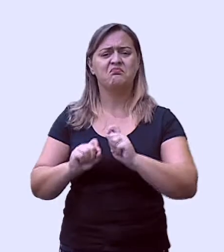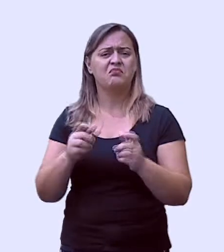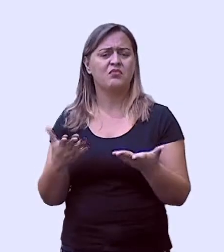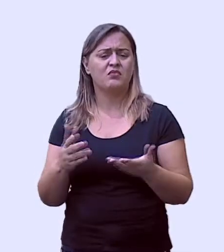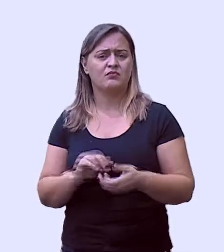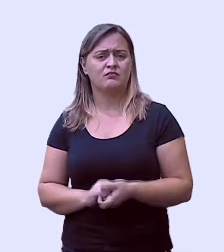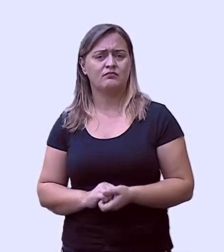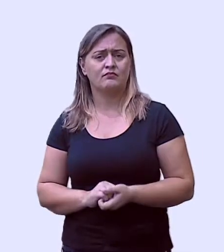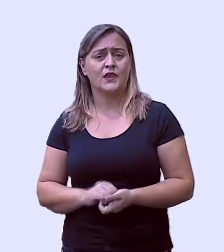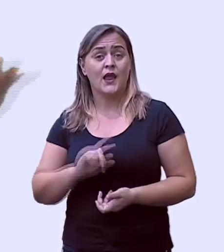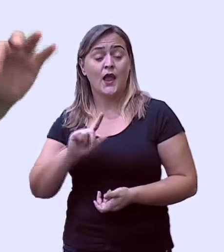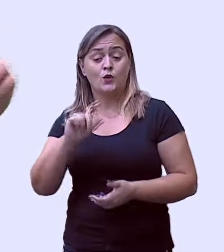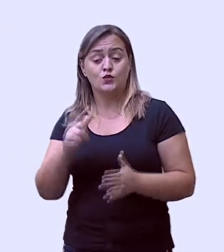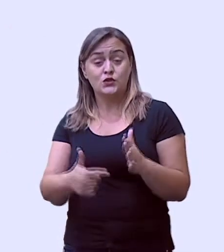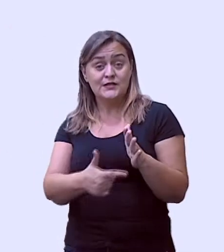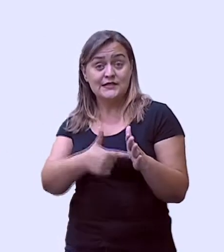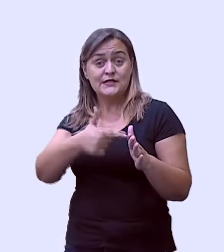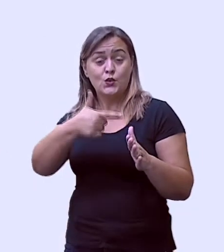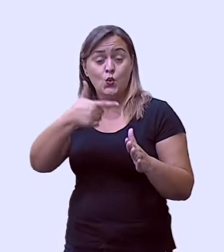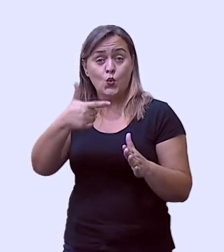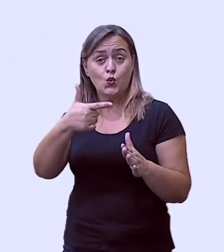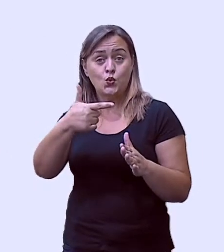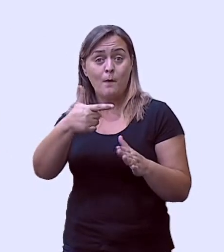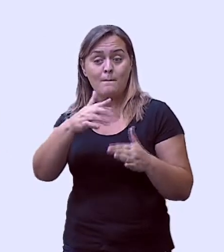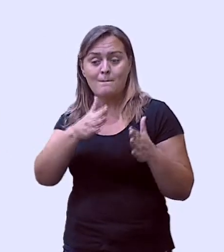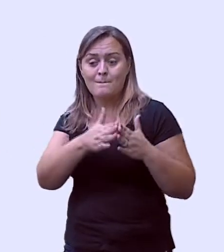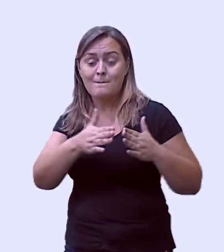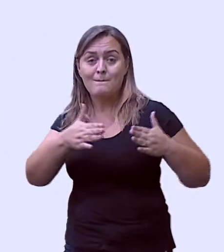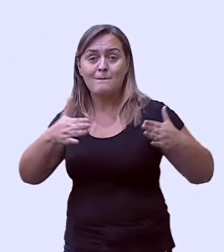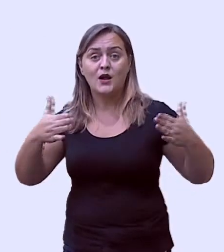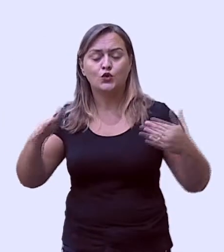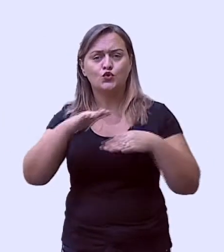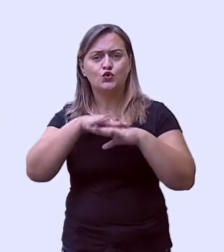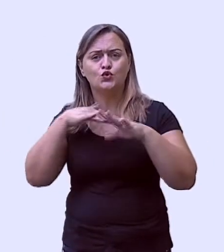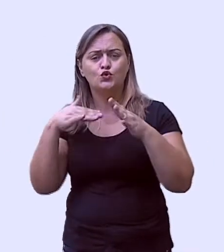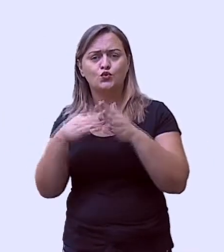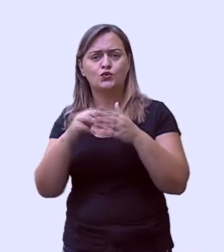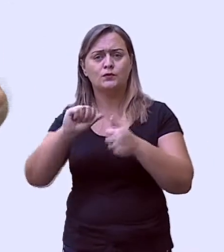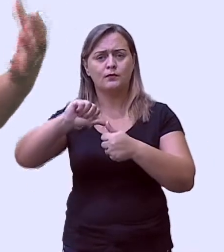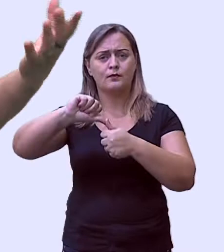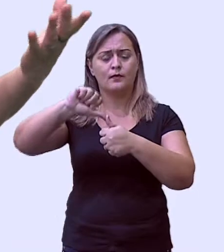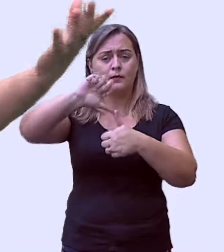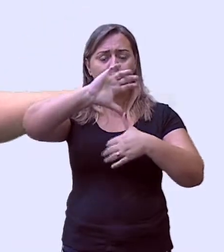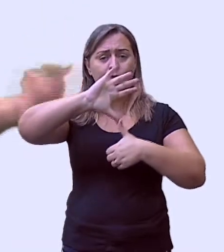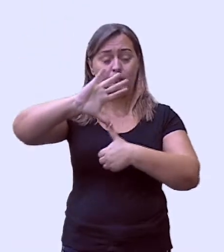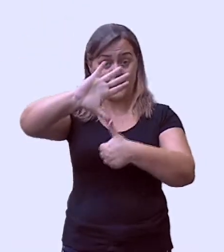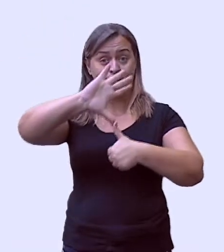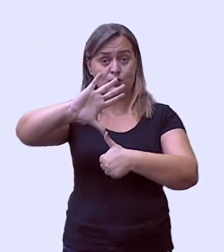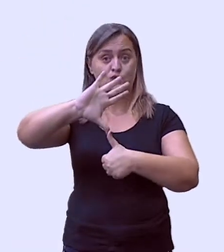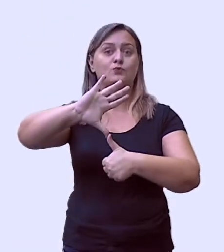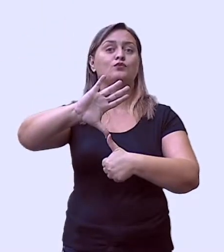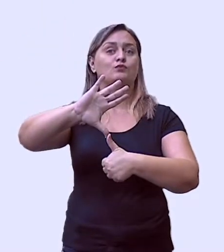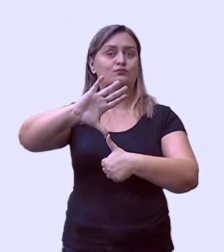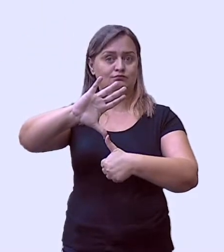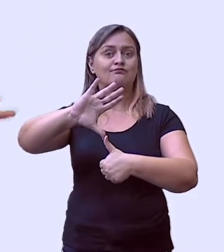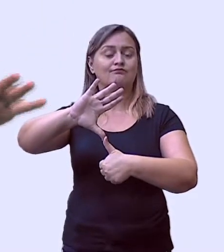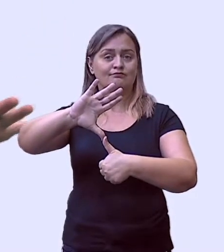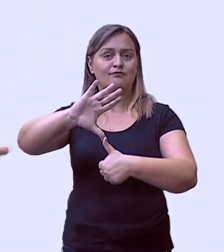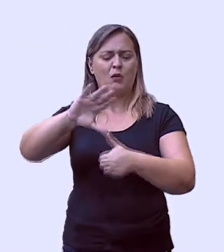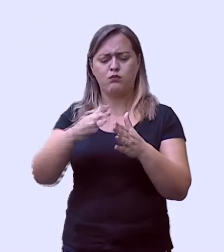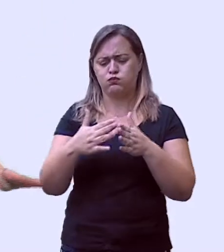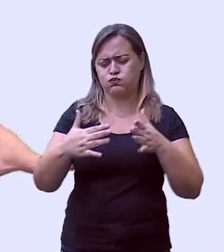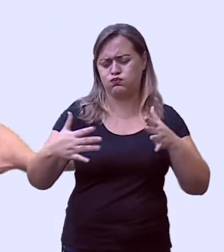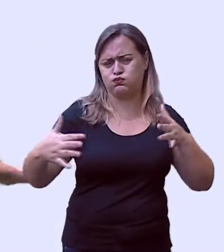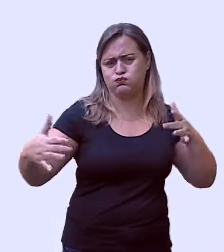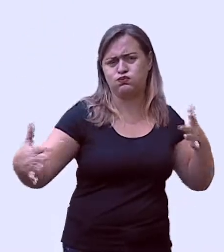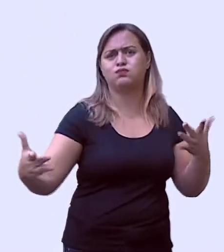segundo maior bioma da América do Sul e é conhecido também como a savana brasileira. Possui